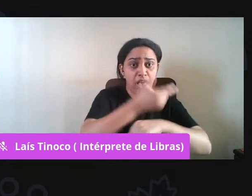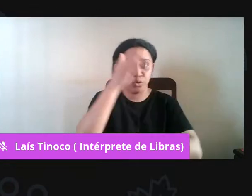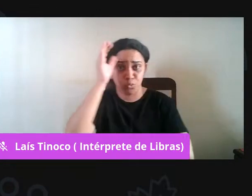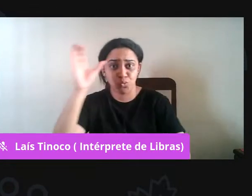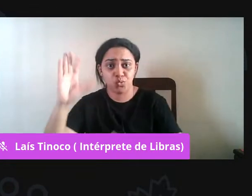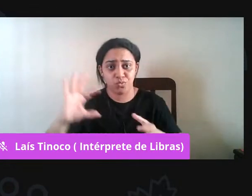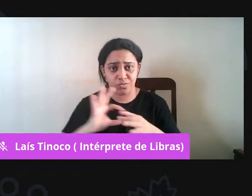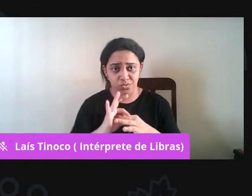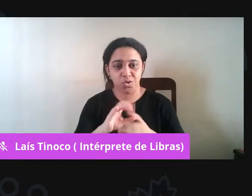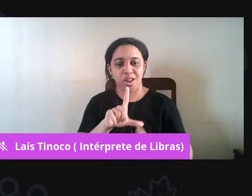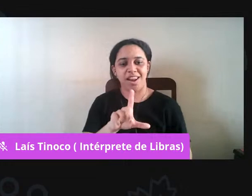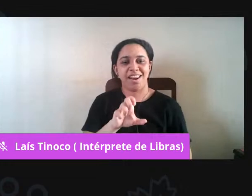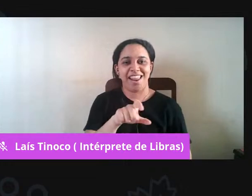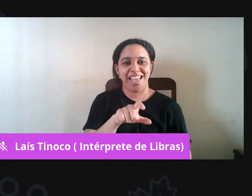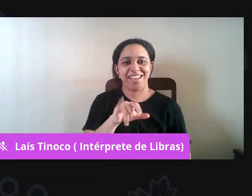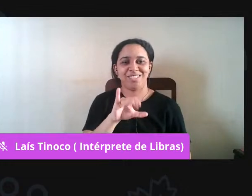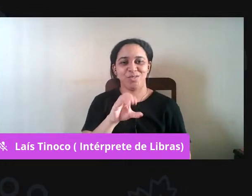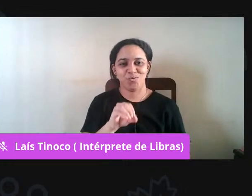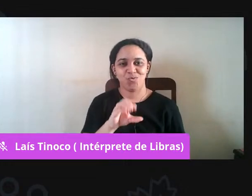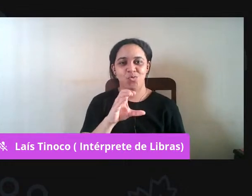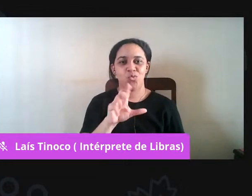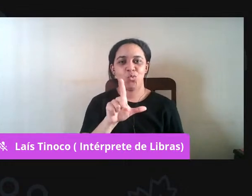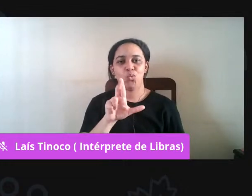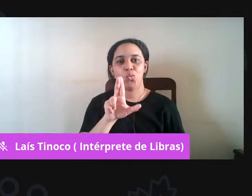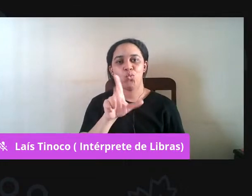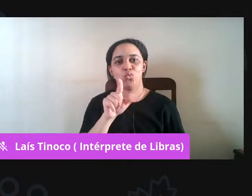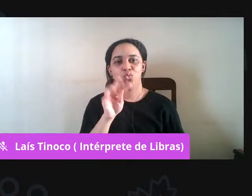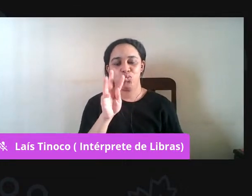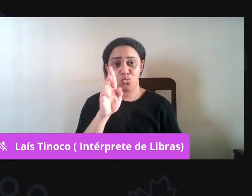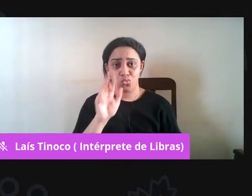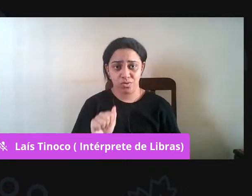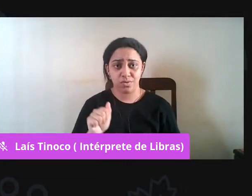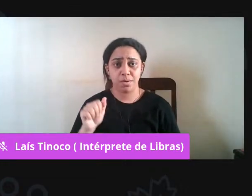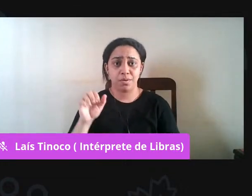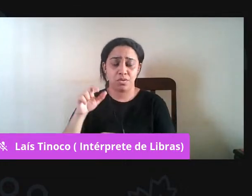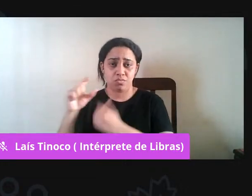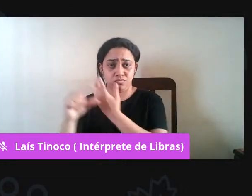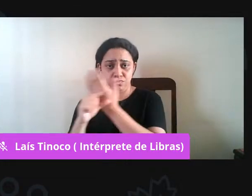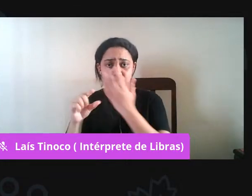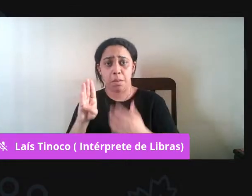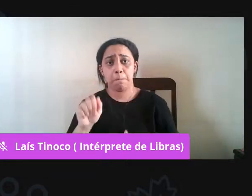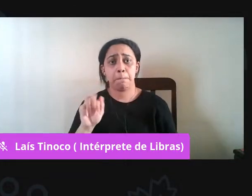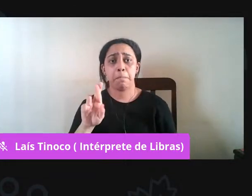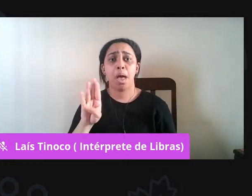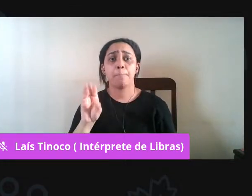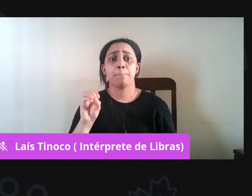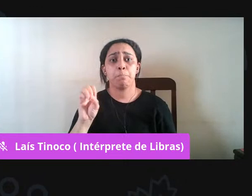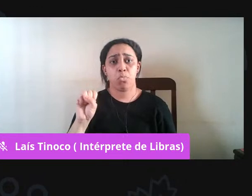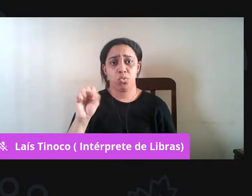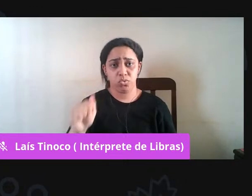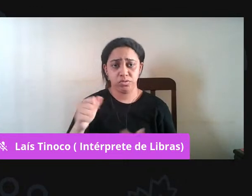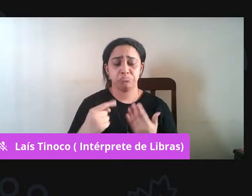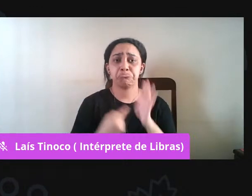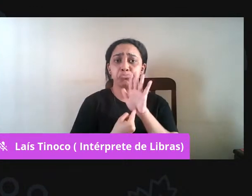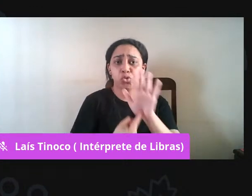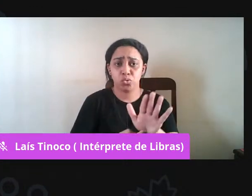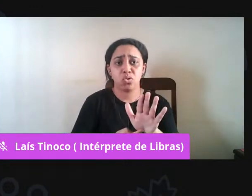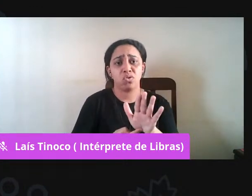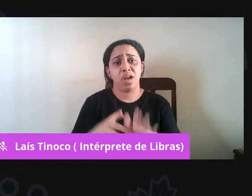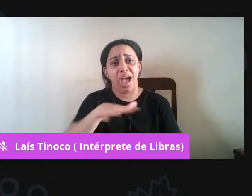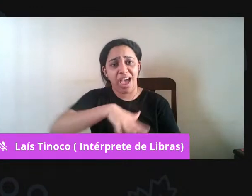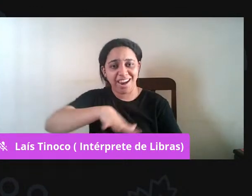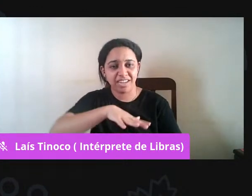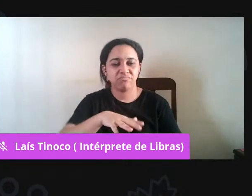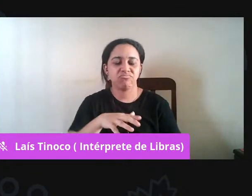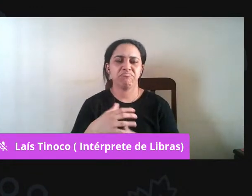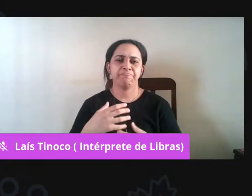chamada lexicultura, diz Barbosa. Entre outros aspectos, a lexicultura mostrou-nos a singularidade e a diversidade